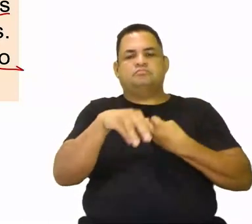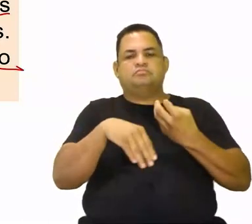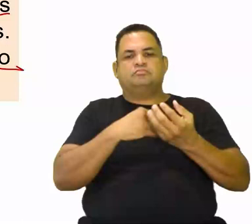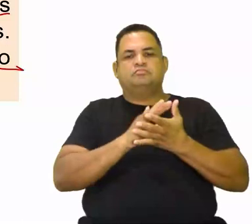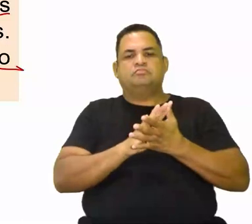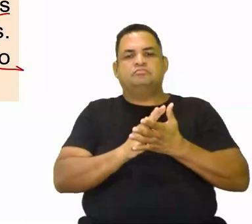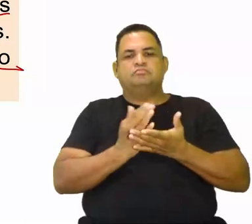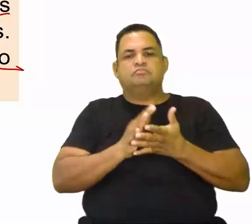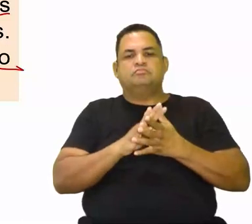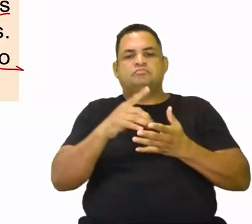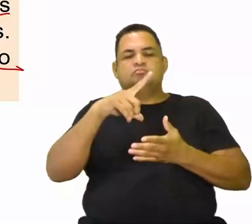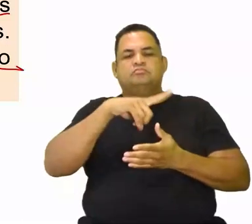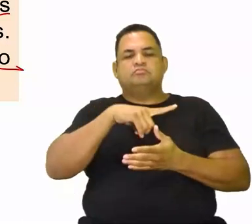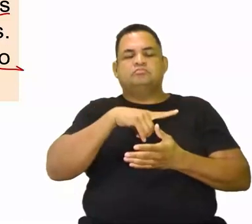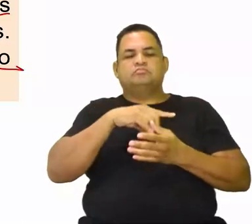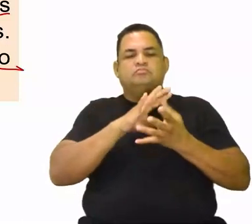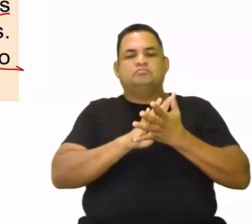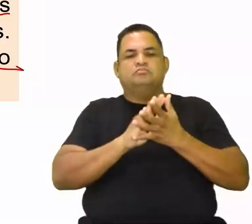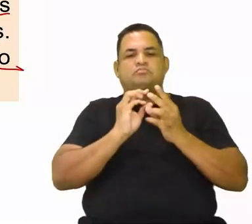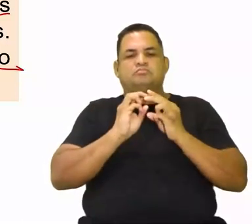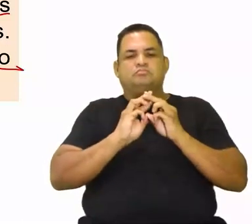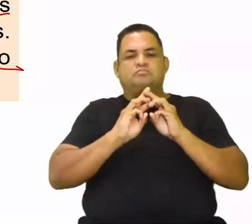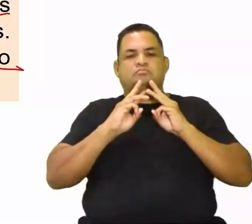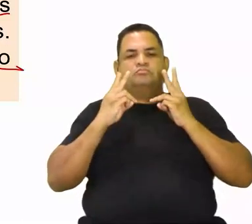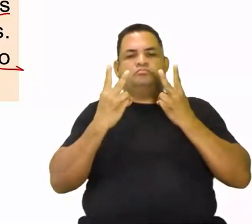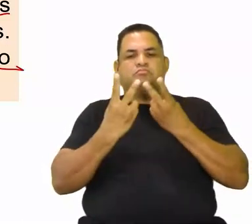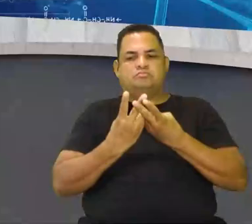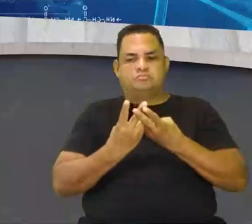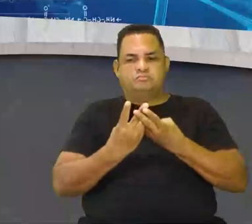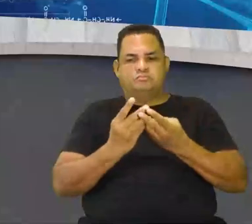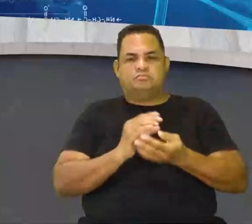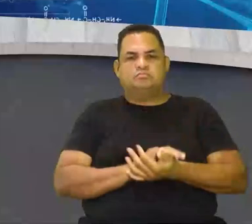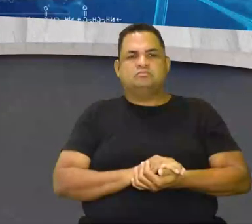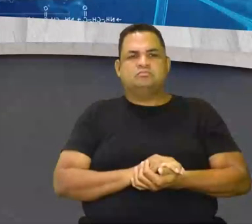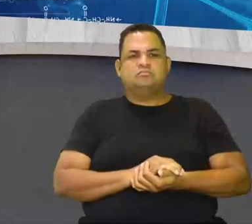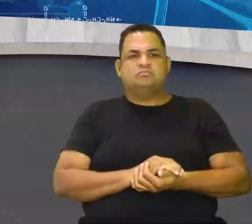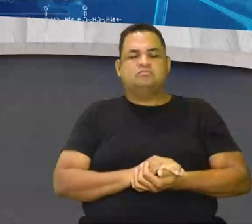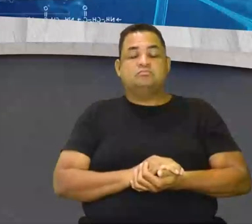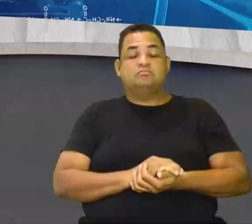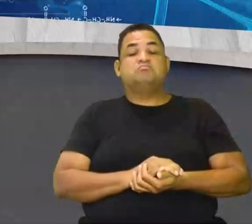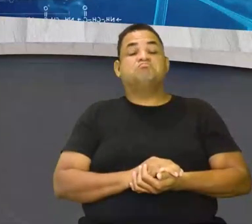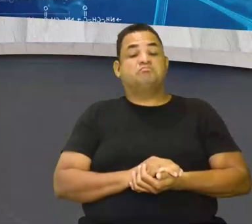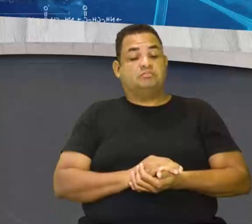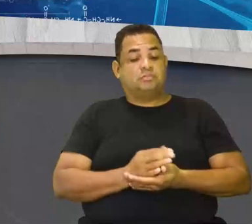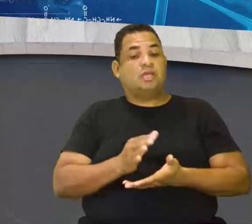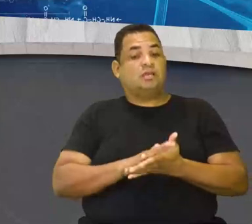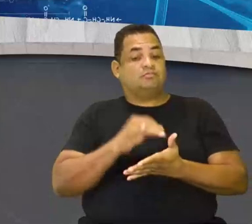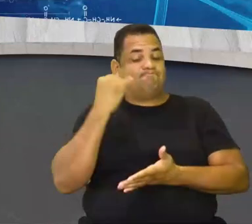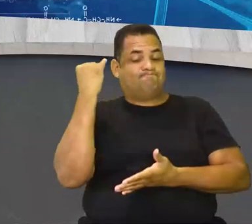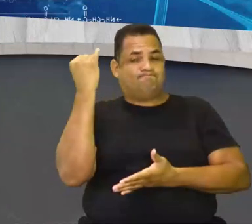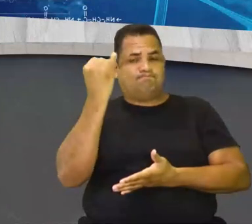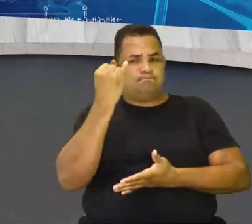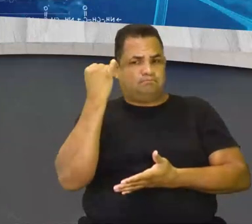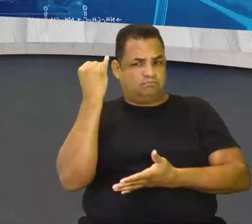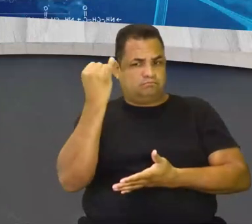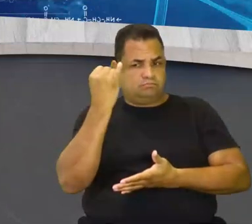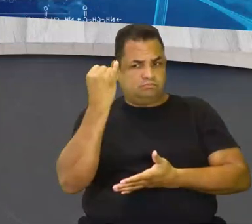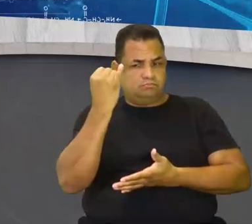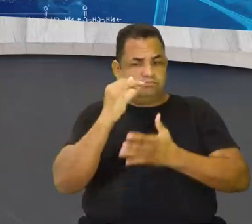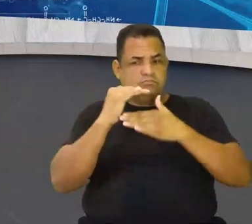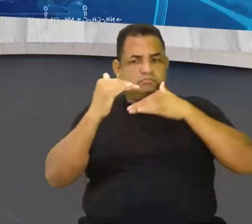a constituição da matéria, tá certo? E que é muito importante é